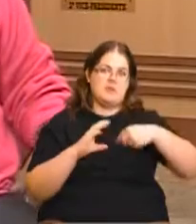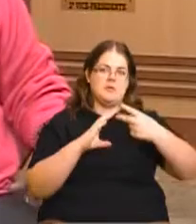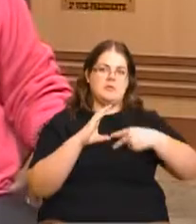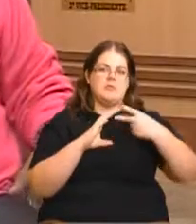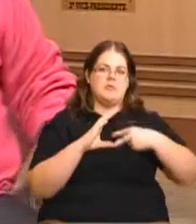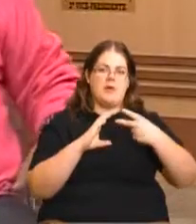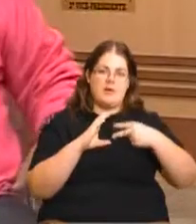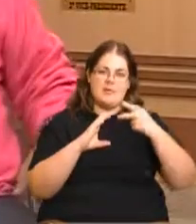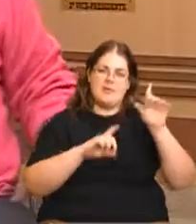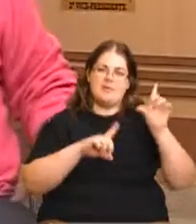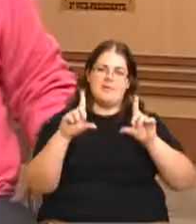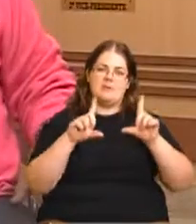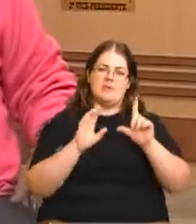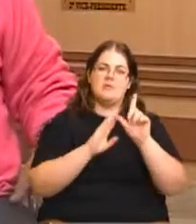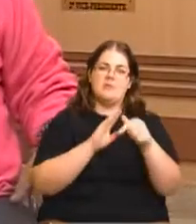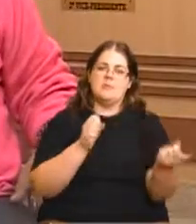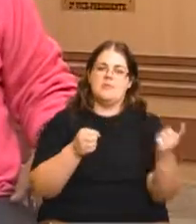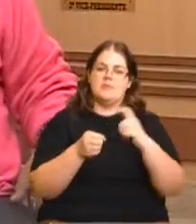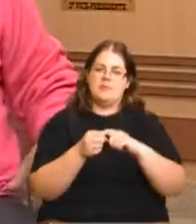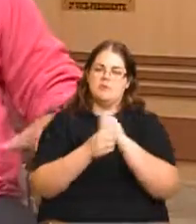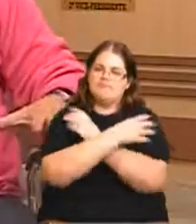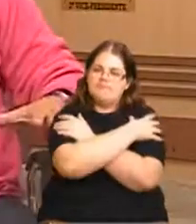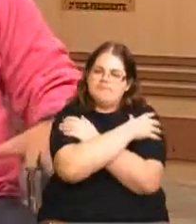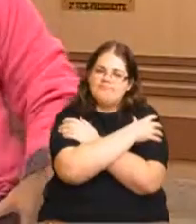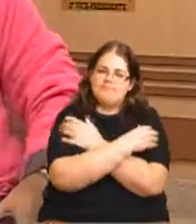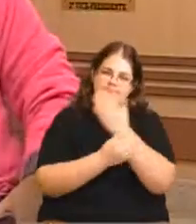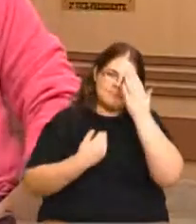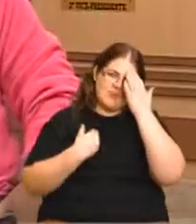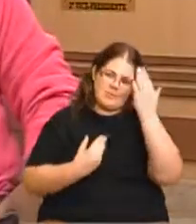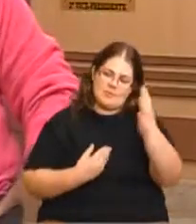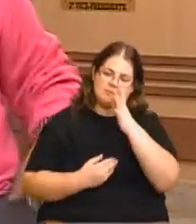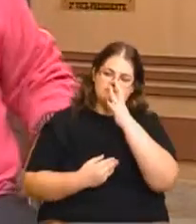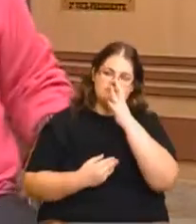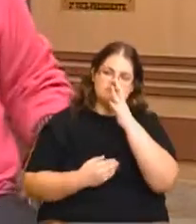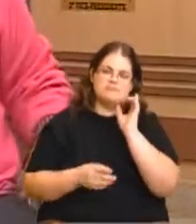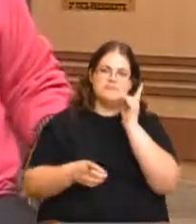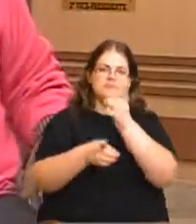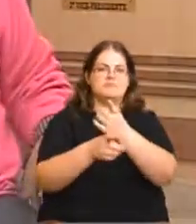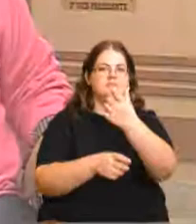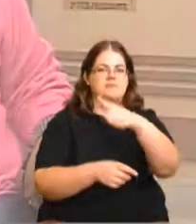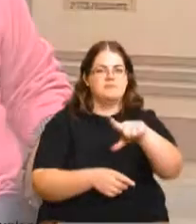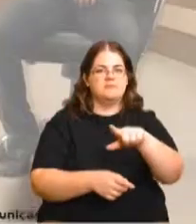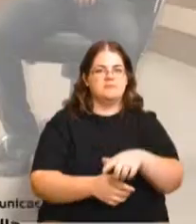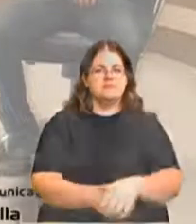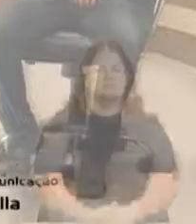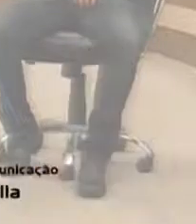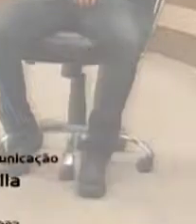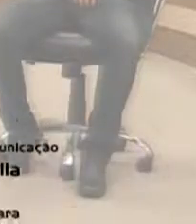TV Câmara, nós retornamos em outra oportunidade. Um abraço a todos, muito obrigado pela audiência e até lá.